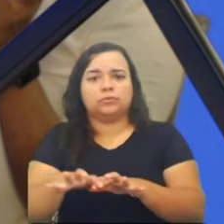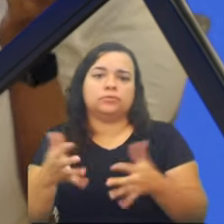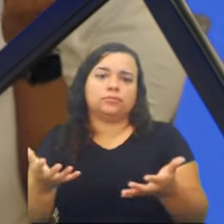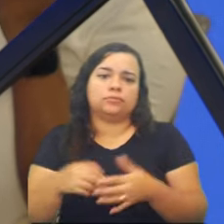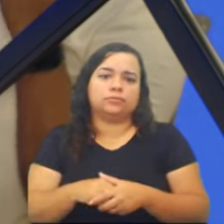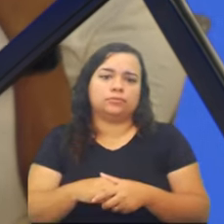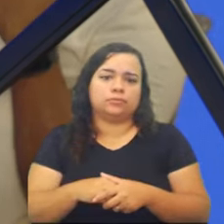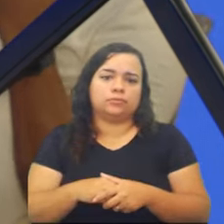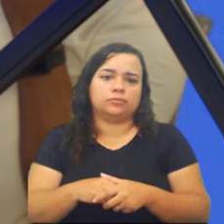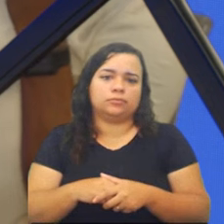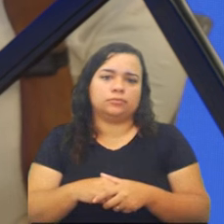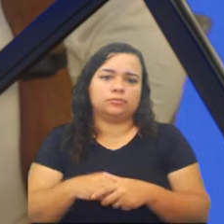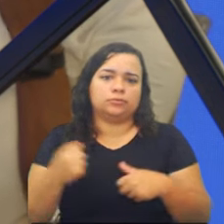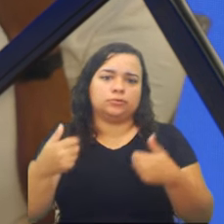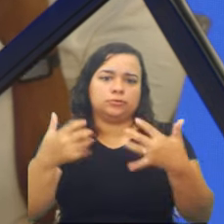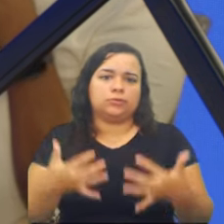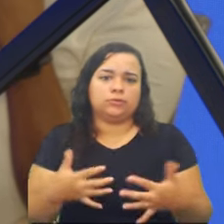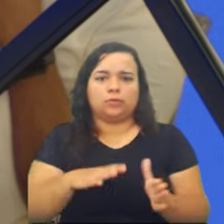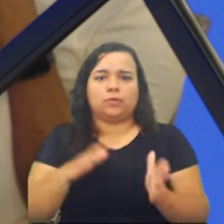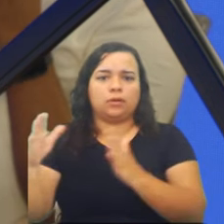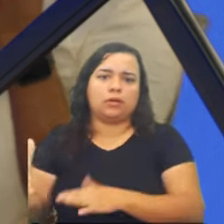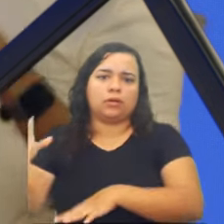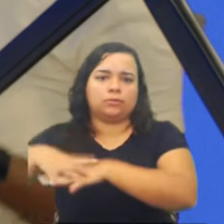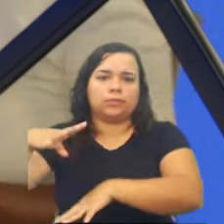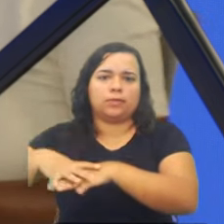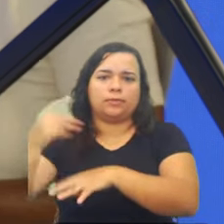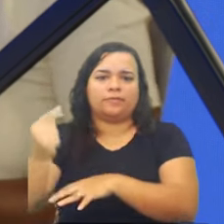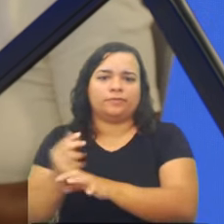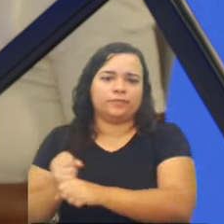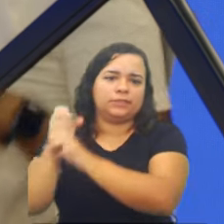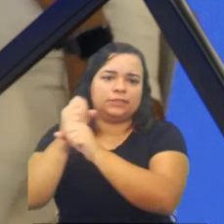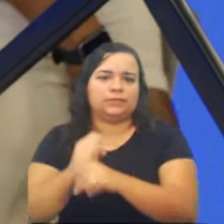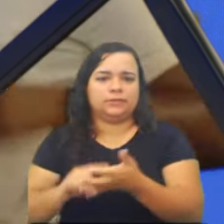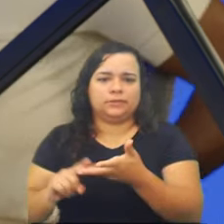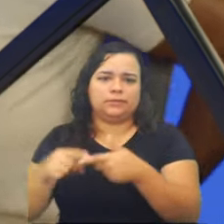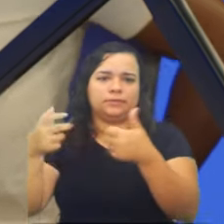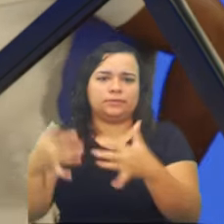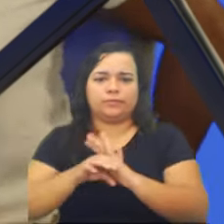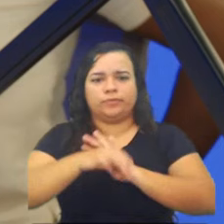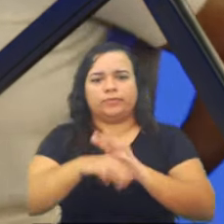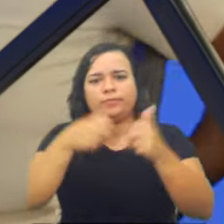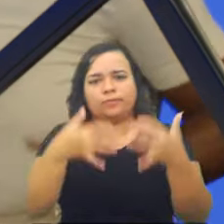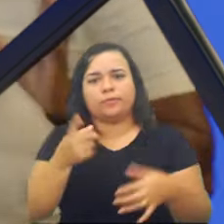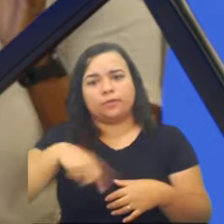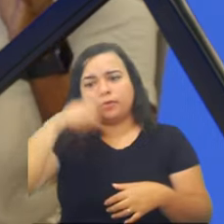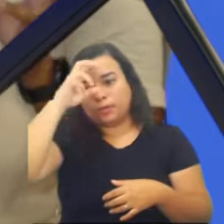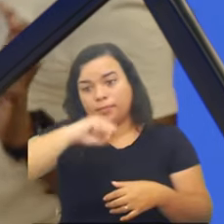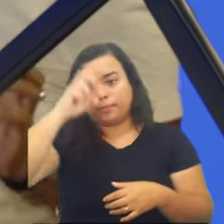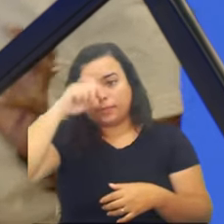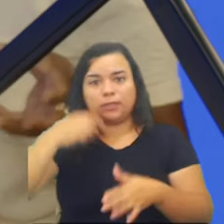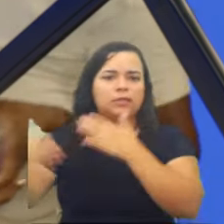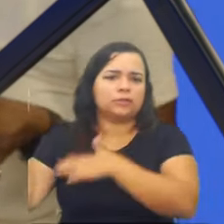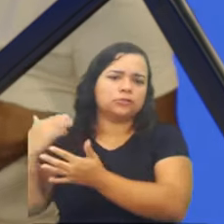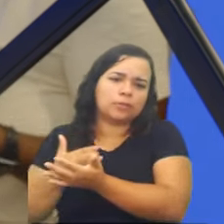eu eu vou trazer gente meu lado matemático para história meu lado financeiro gostar de número e tudo mais trazer esse conceito que a